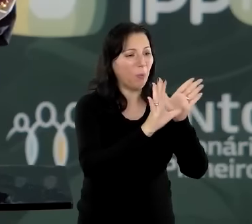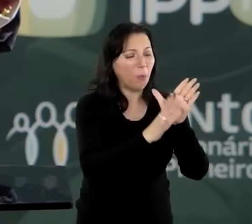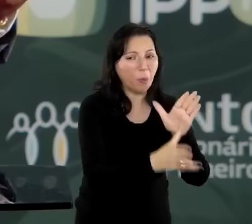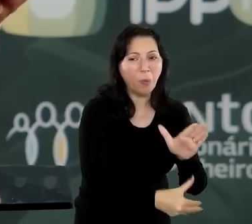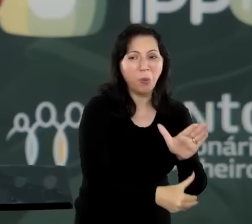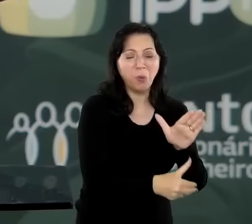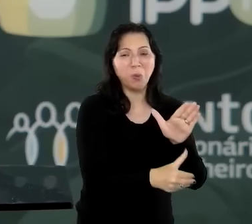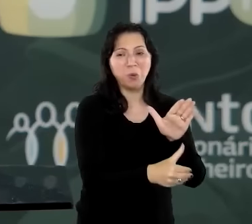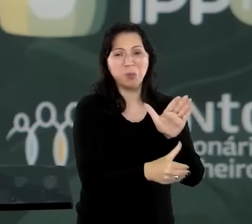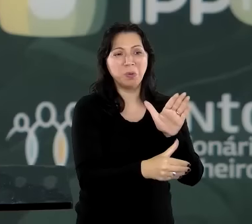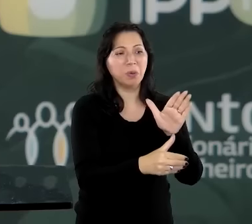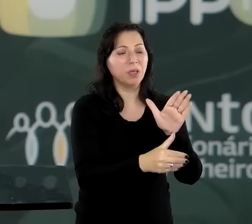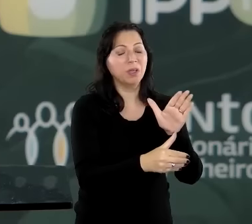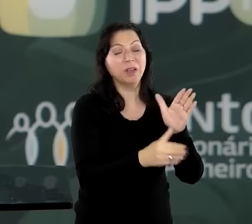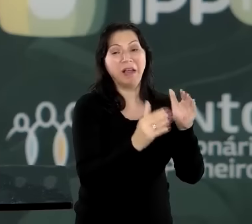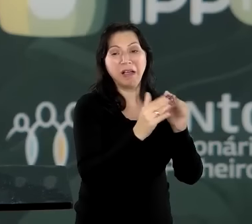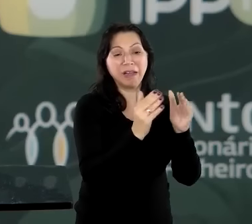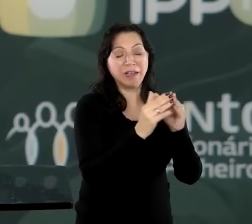forasteiros pelo mundo,